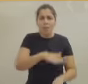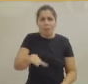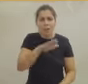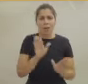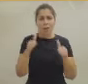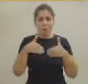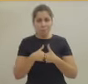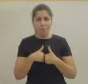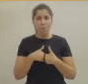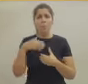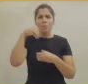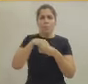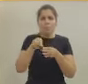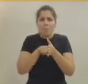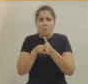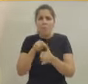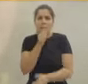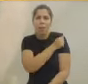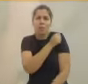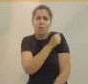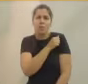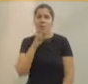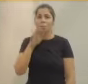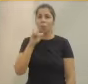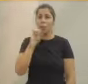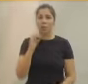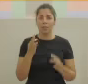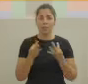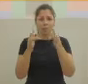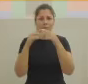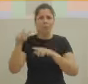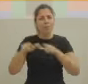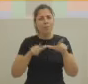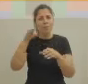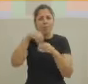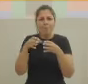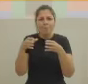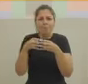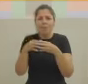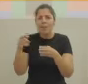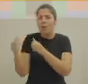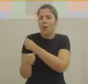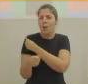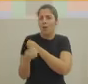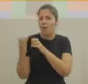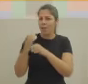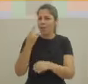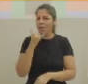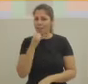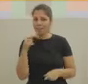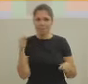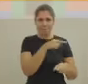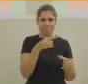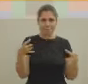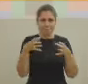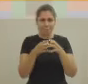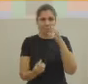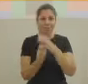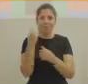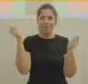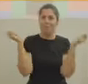da biotecnologia, trabalhando em conjunto com os alunos de engenharia elétrica, surgiu essa possibilidade de criar um dispositivo daqui mesmo, do